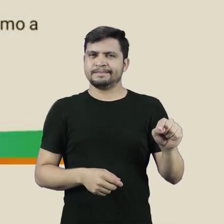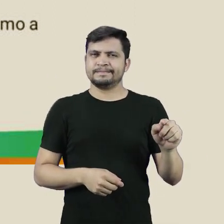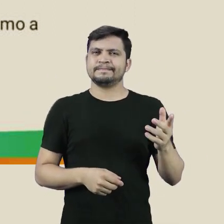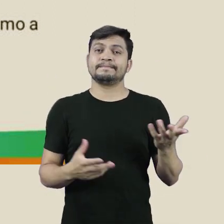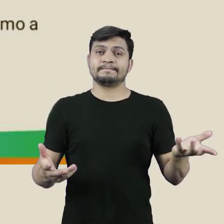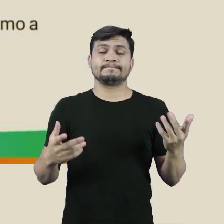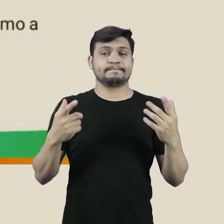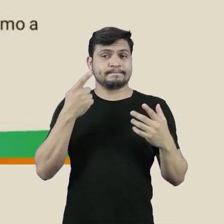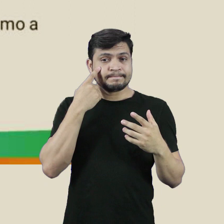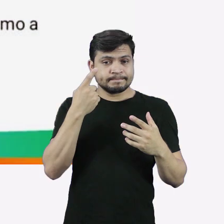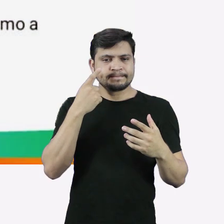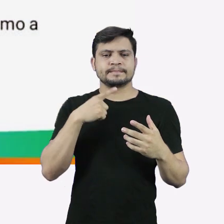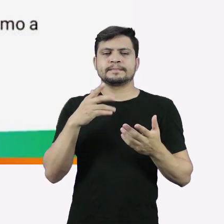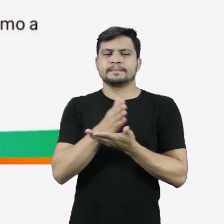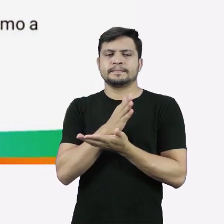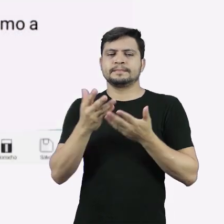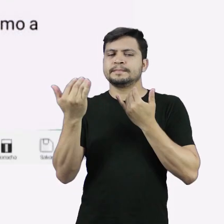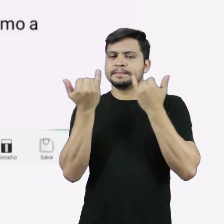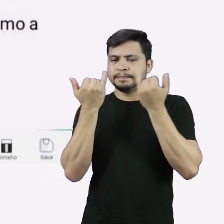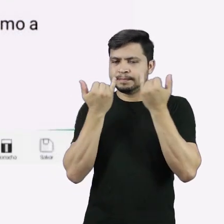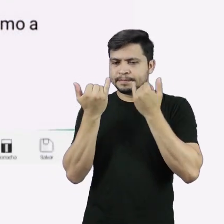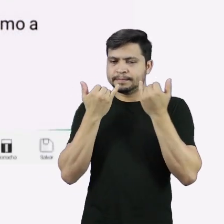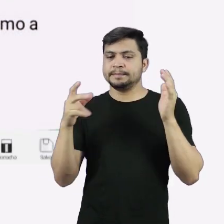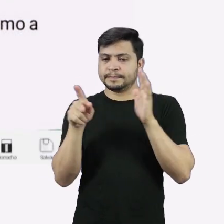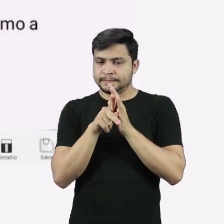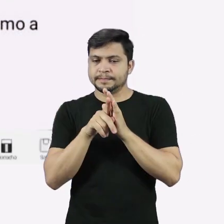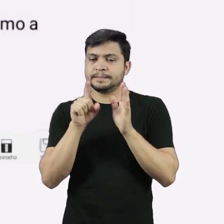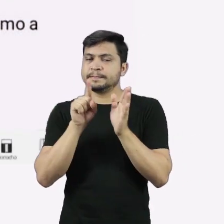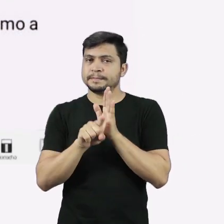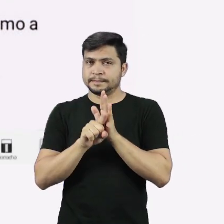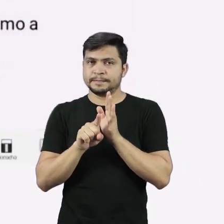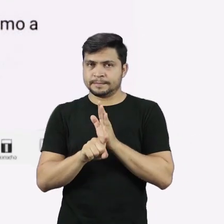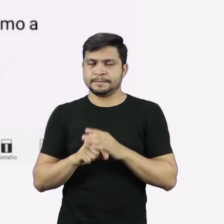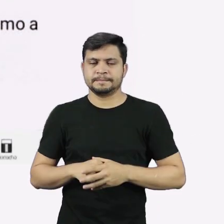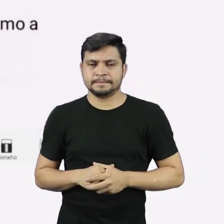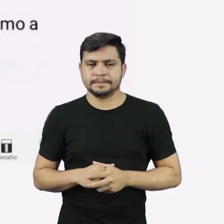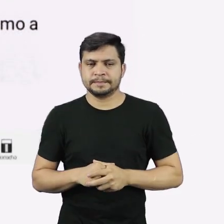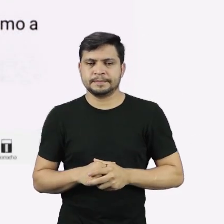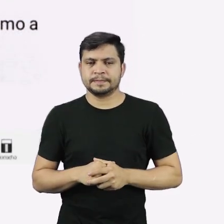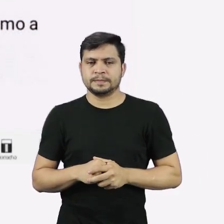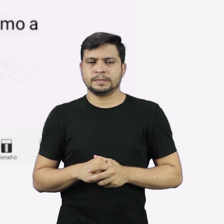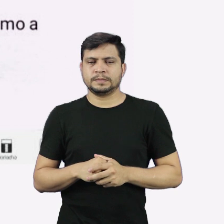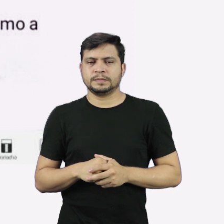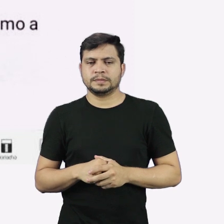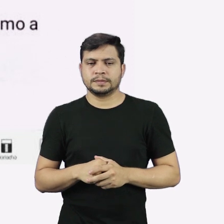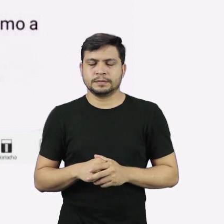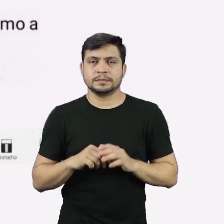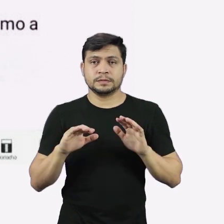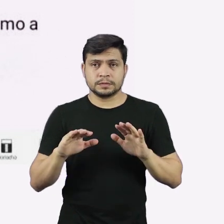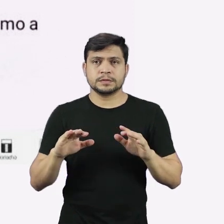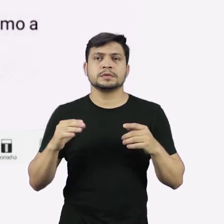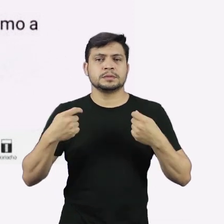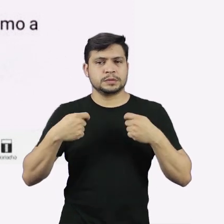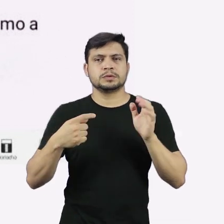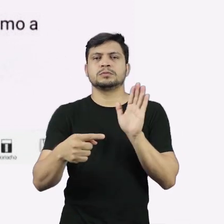para alguns tópicos desse enunciado da questão. Vamos lá. Não posso esquecer de forma nenhuma a evidência das